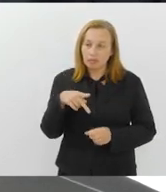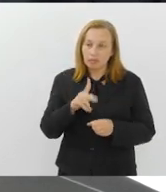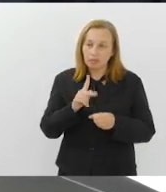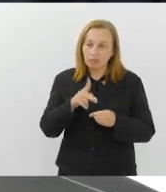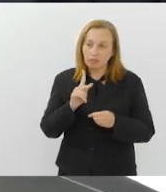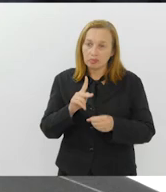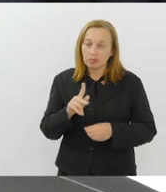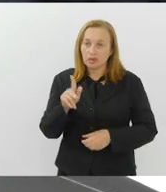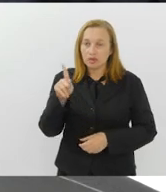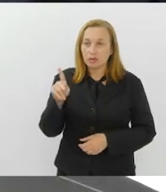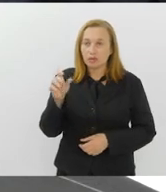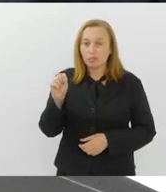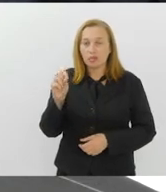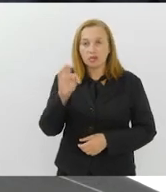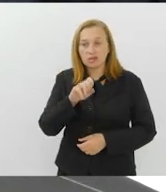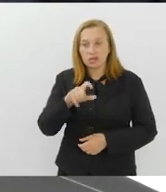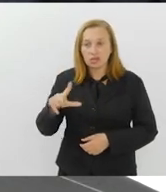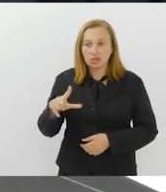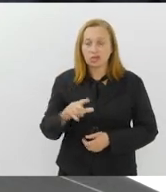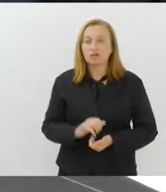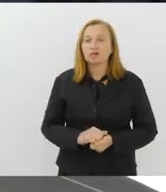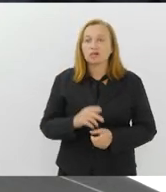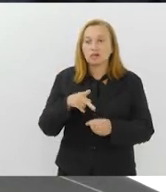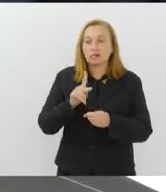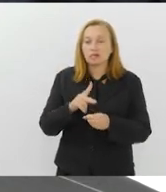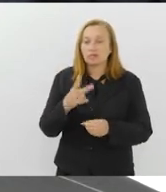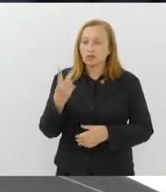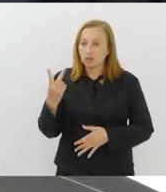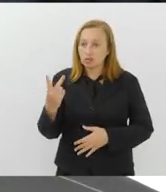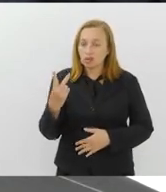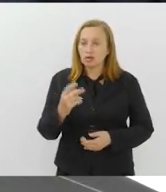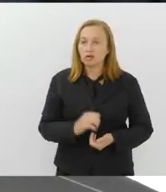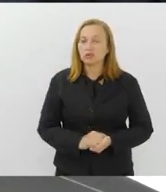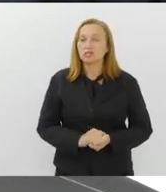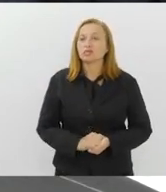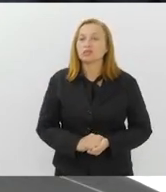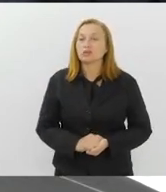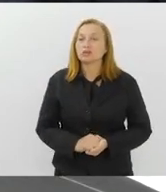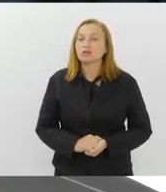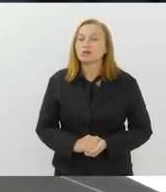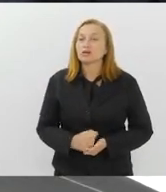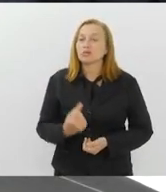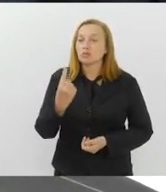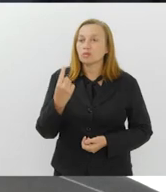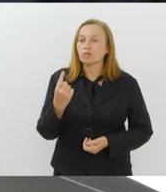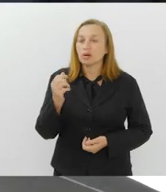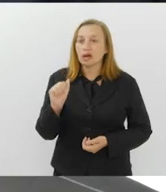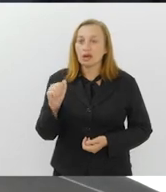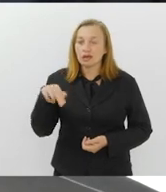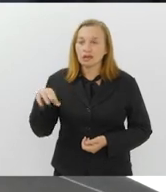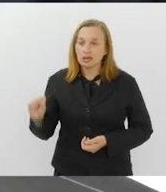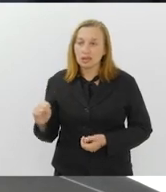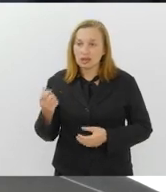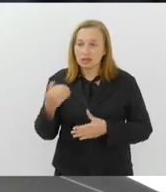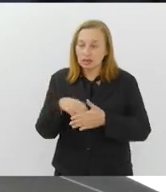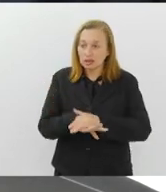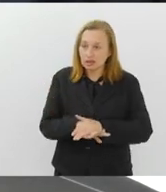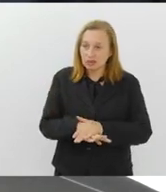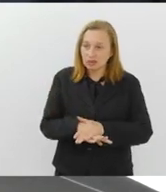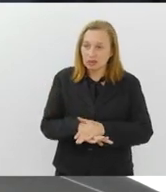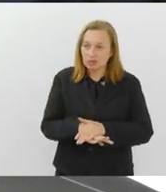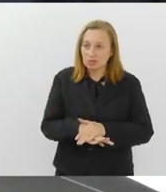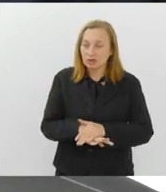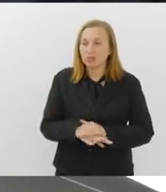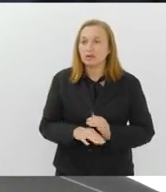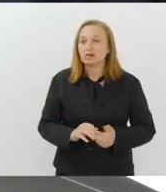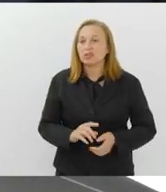da Postal. O da Petrobras foram 2 casos. Os 2 casos, um a ANS arquivou por ser